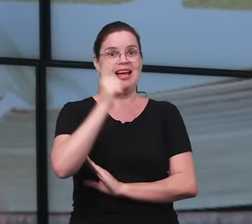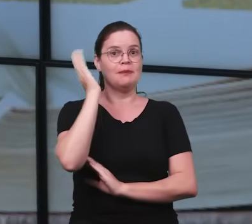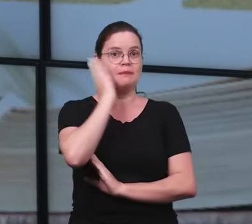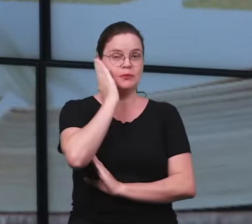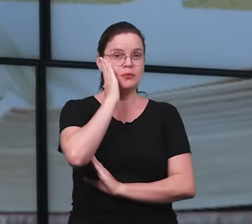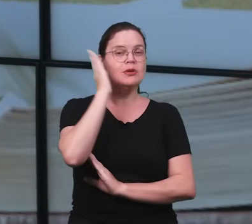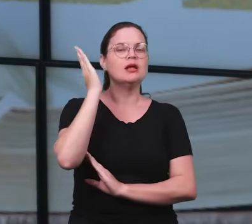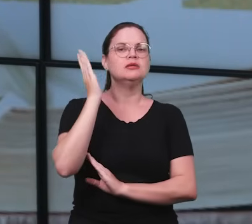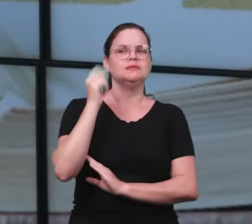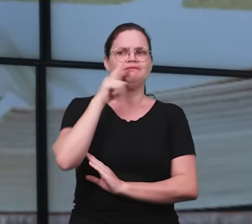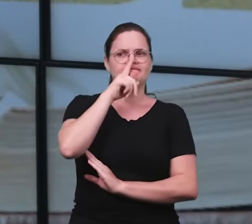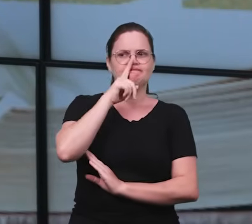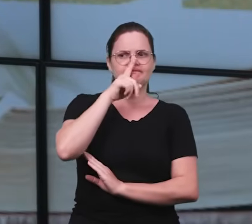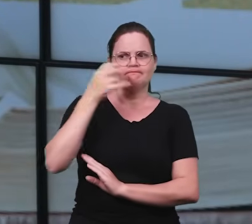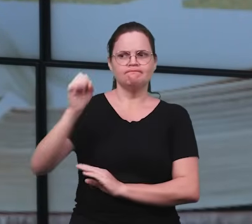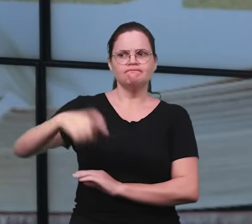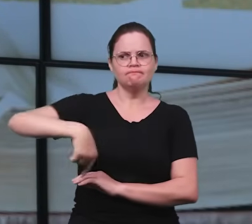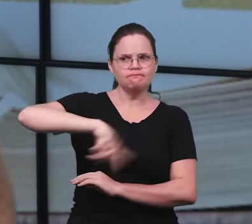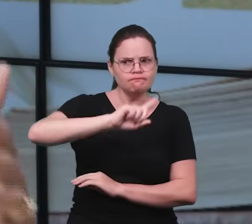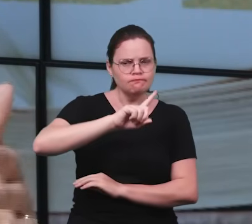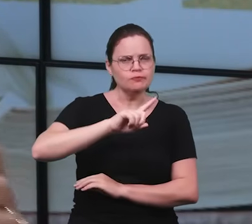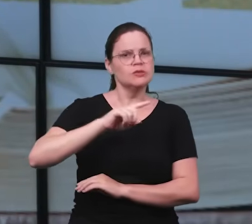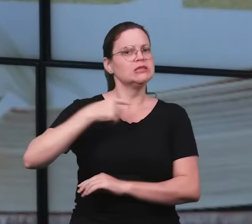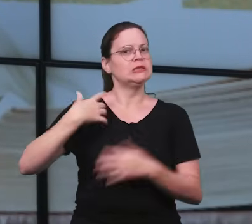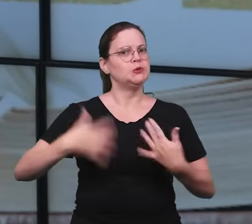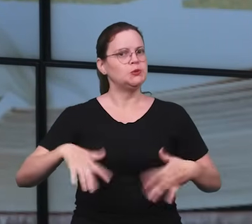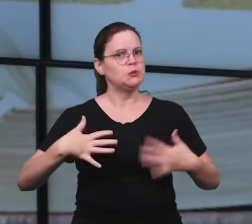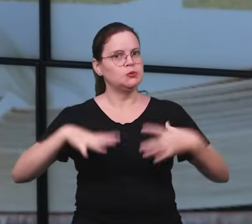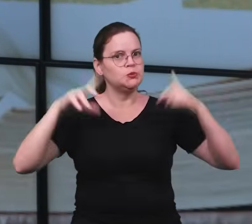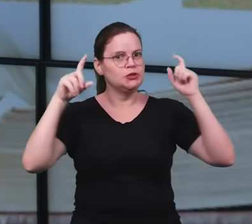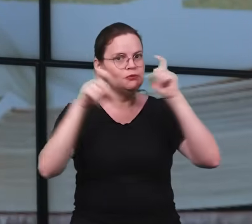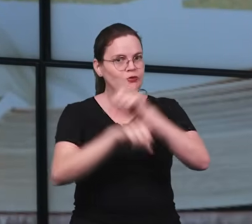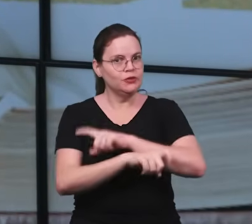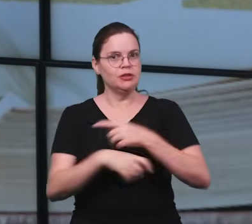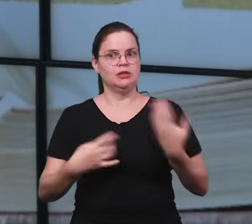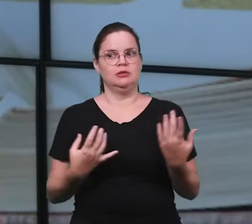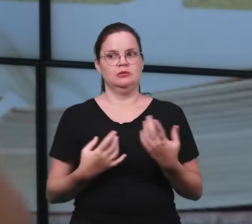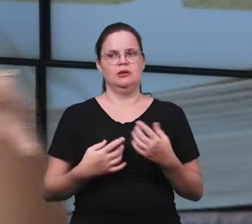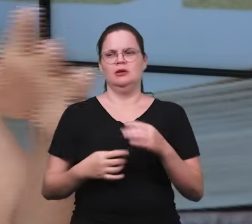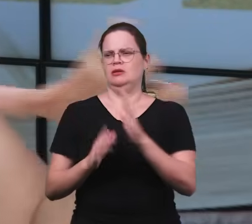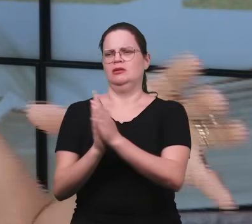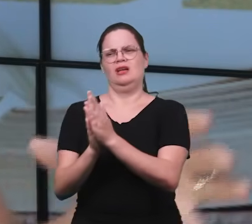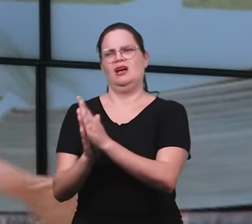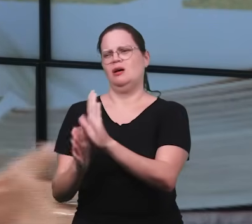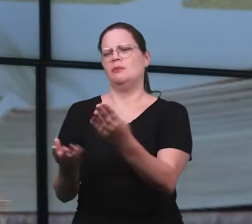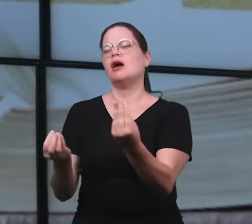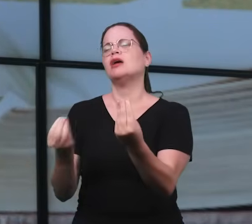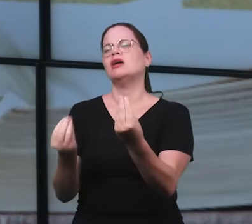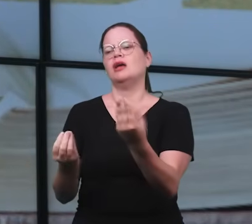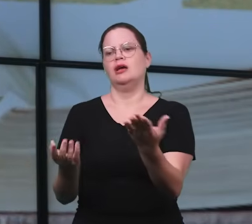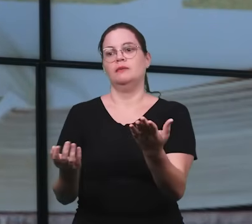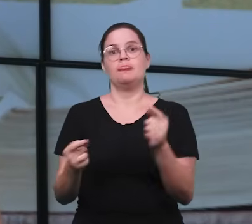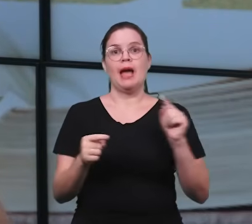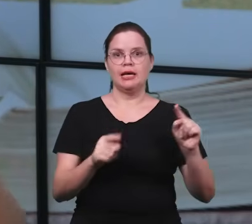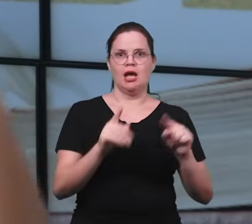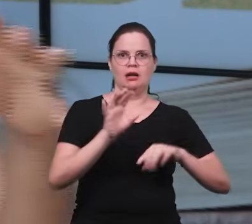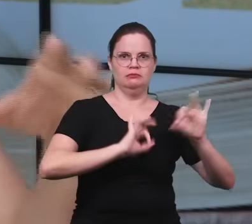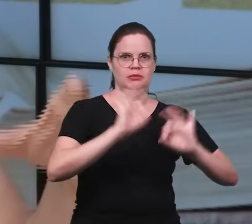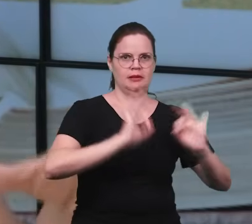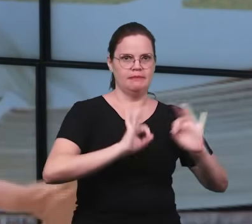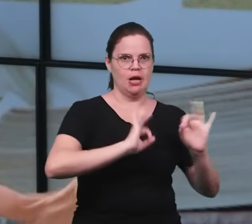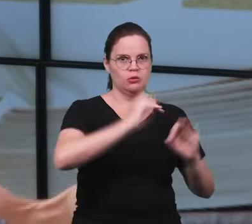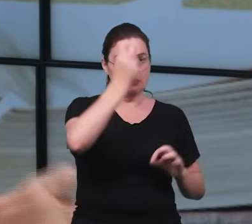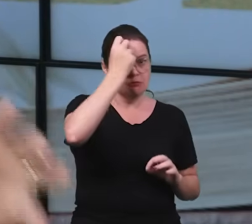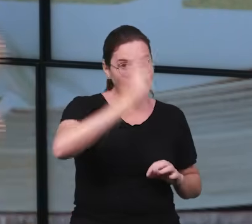um perigo estava às portas da sua casa e ela adotou todas as providências. Ela